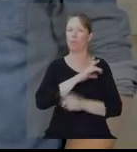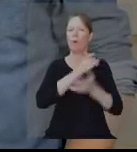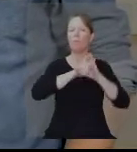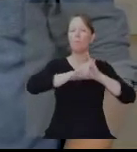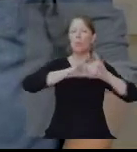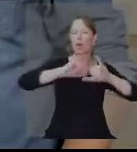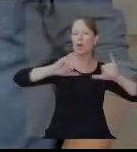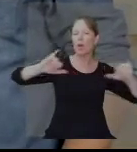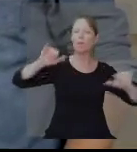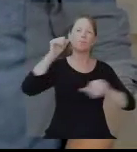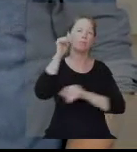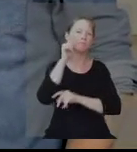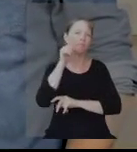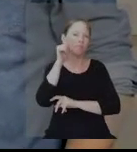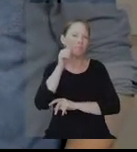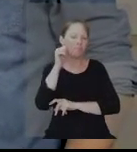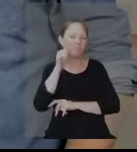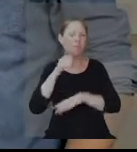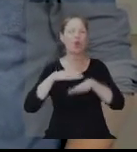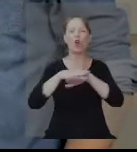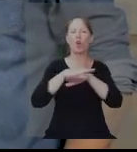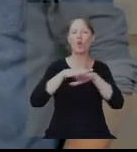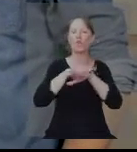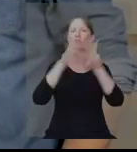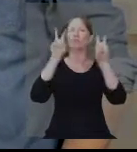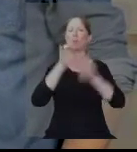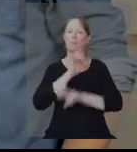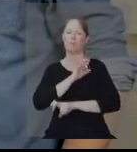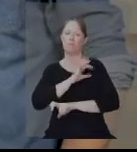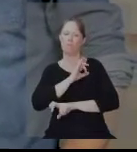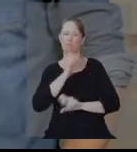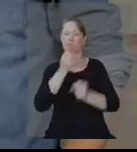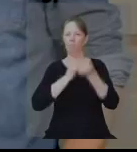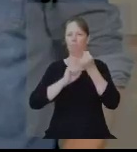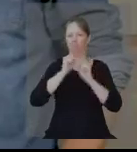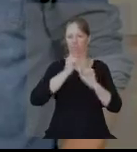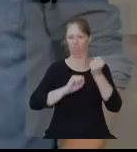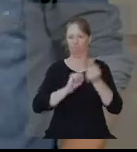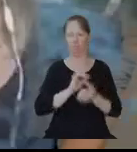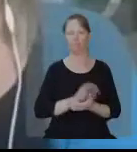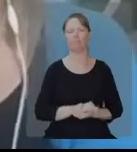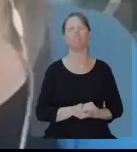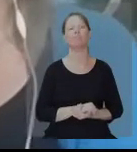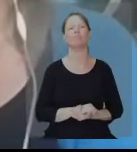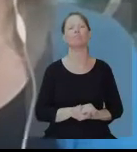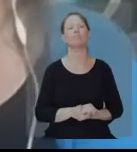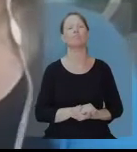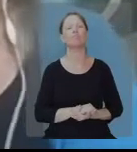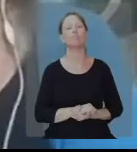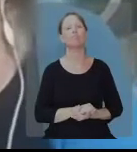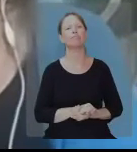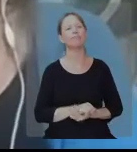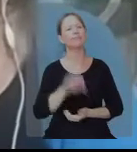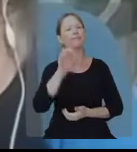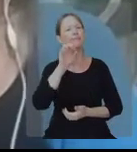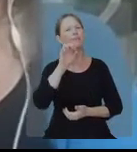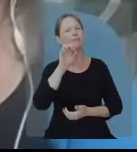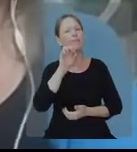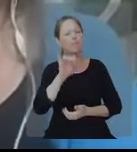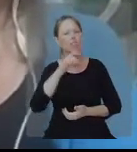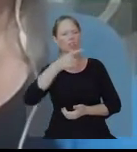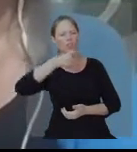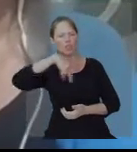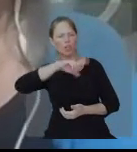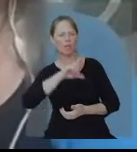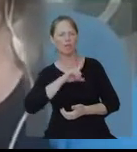programa Entre Elas e Deus trabalhou esse tema, nossos medos e ansiedades. O Mari sabe que quando a gente tem muitos medos